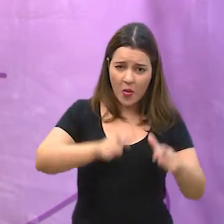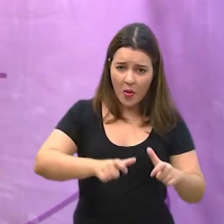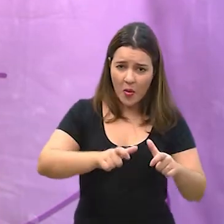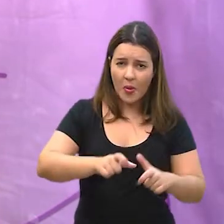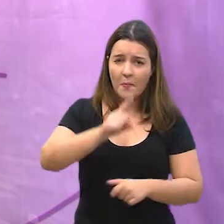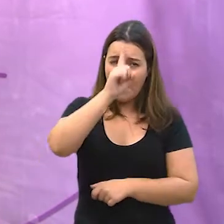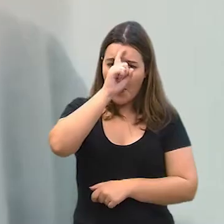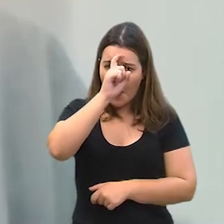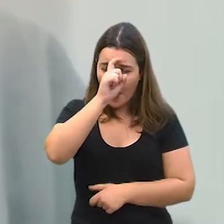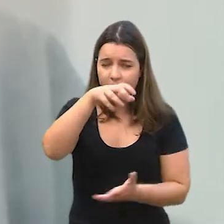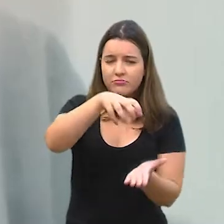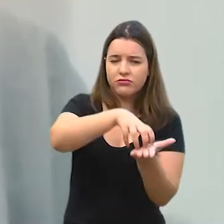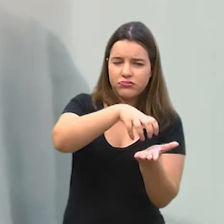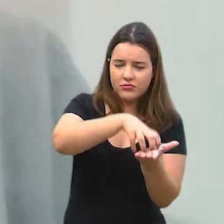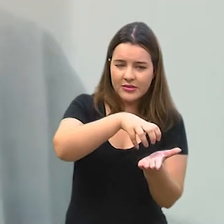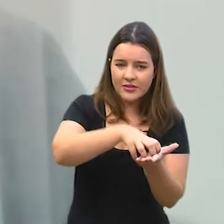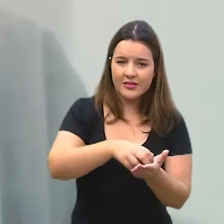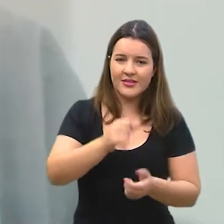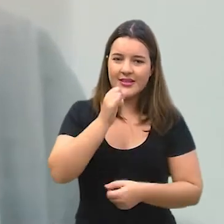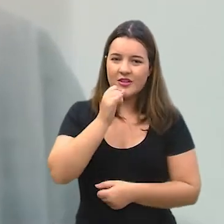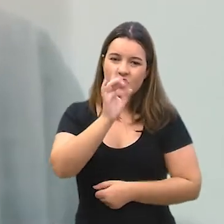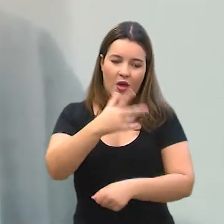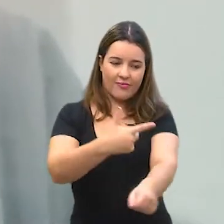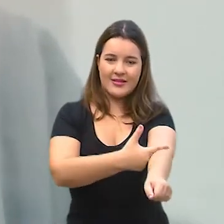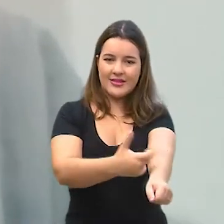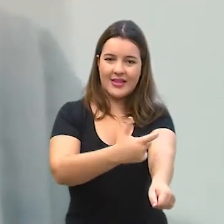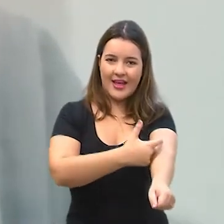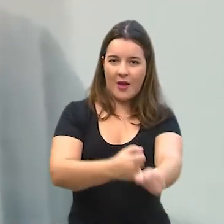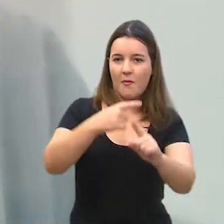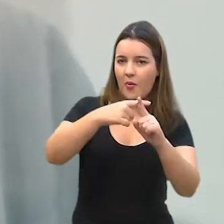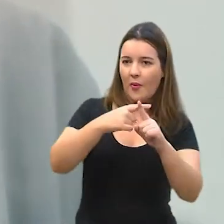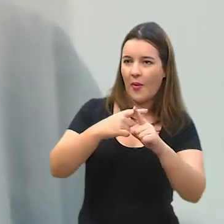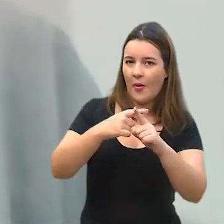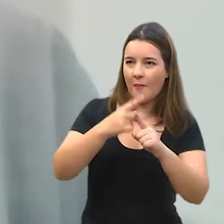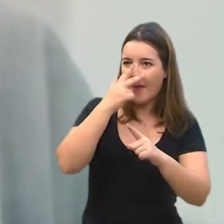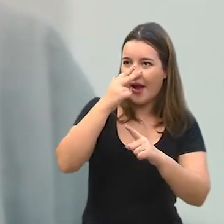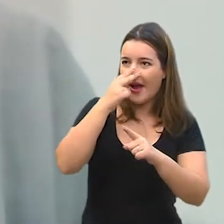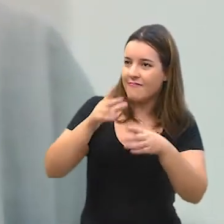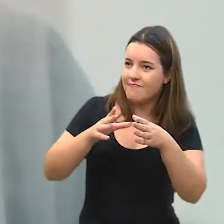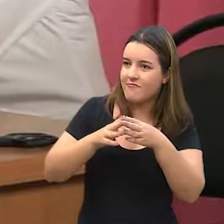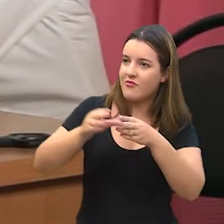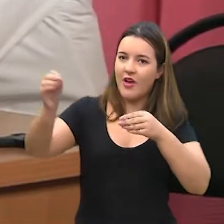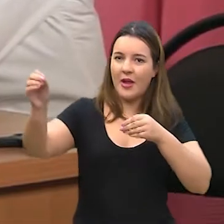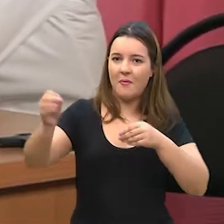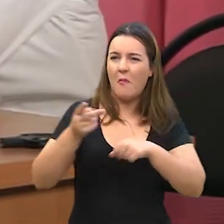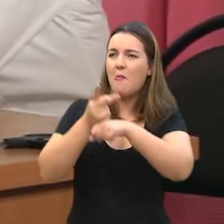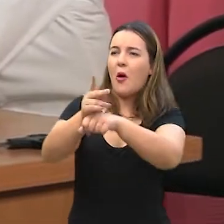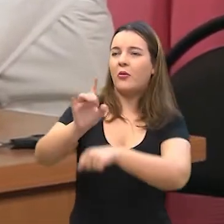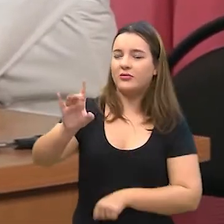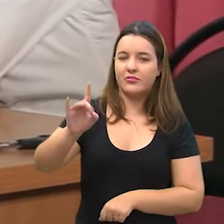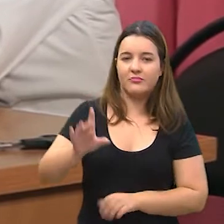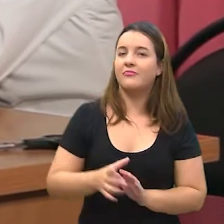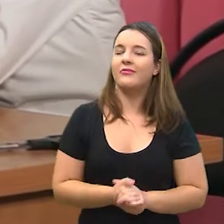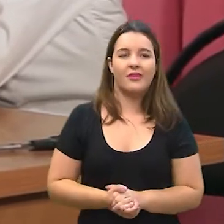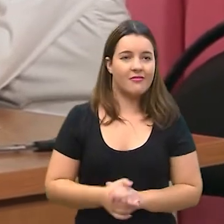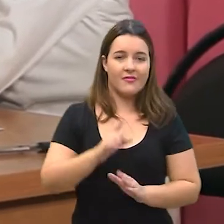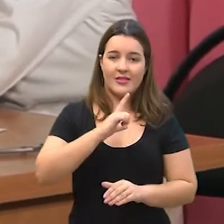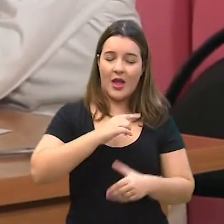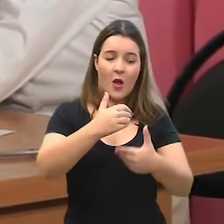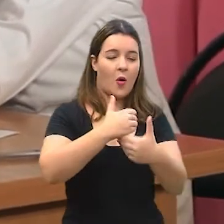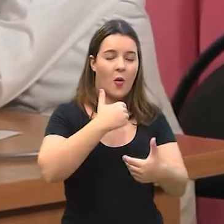tratando, fazendo todos esses cuidados, o risco de transmissão é muito próximo de zero, né? Então, a gente tem